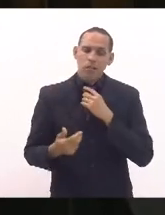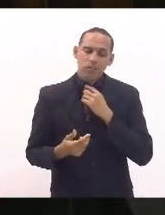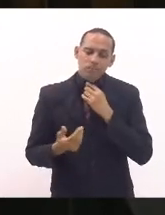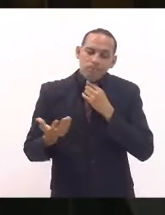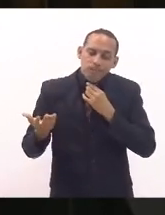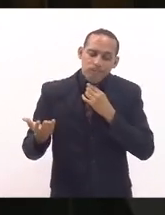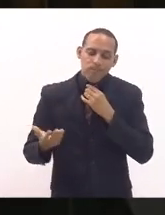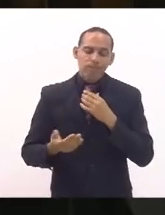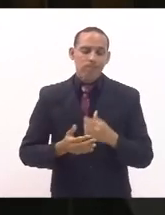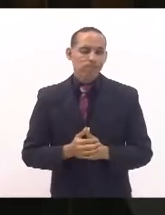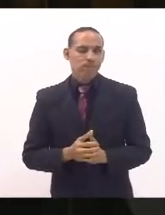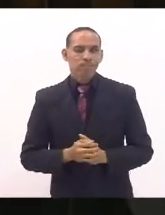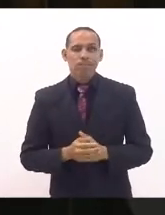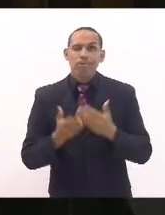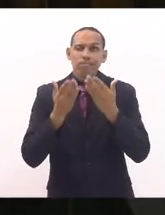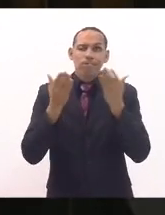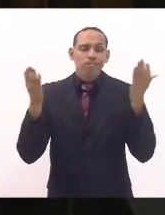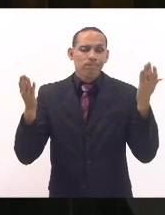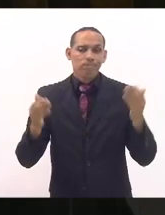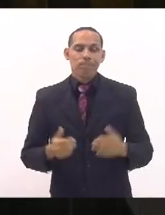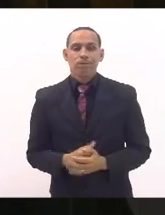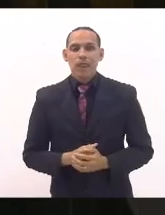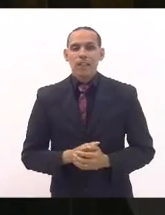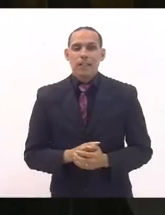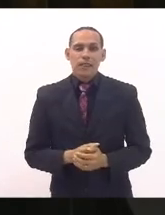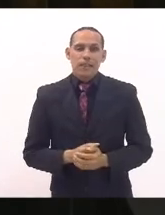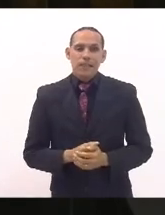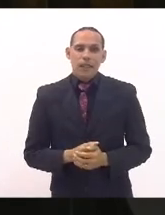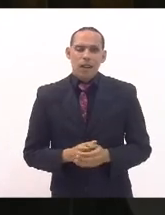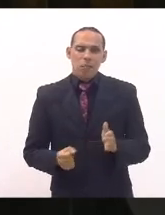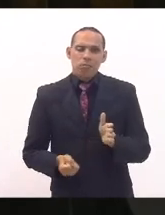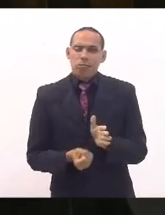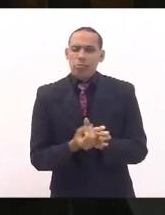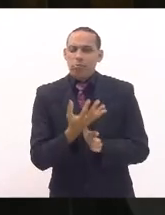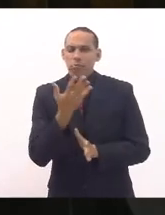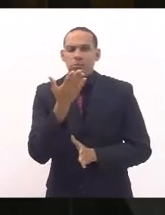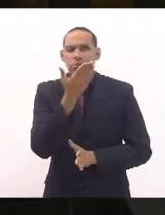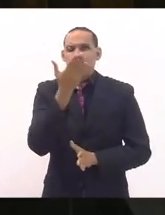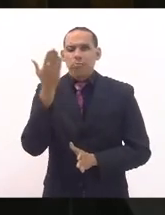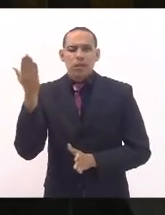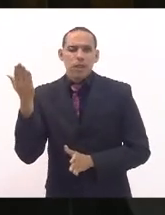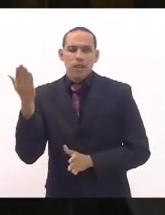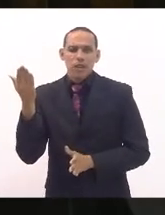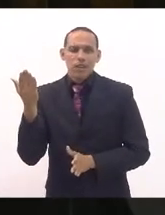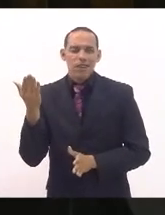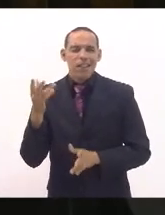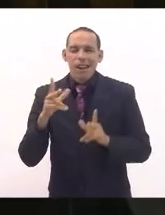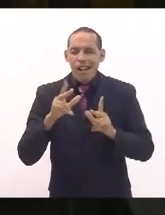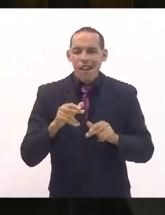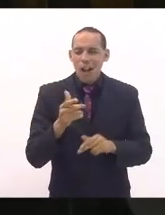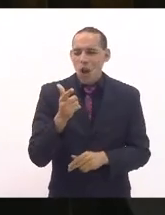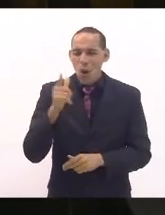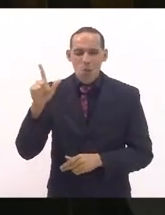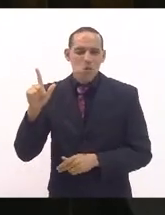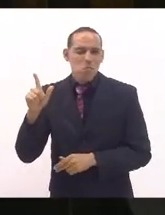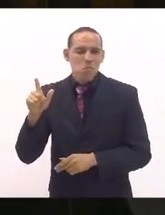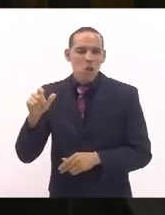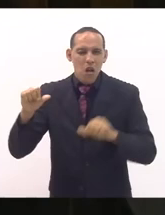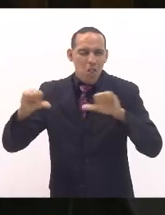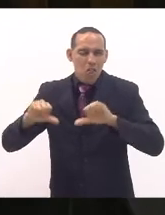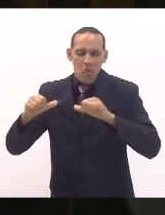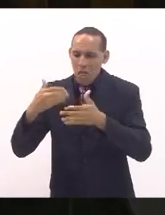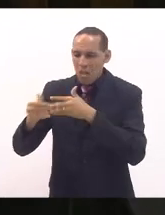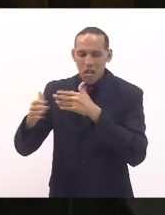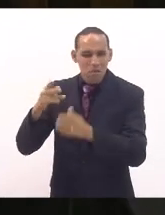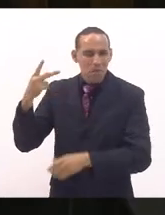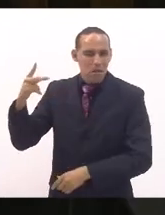Enfim, eles, que muitas vezes, aquele negócio, né, pimenta nos outros é refresco.